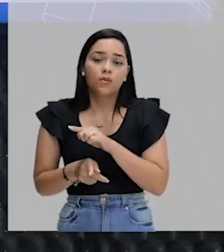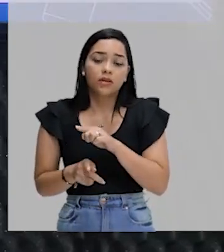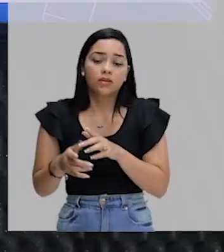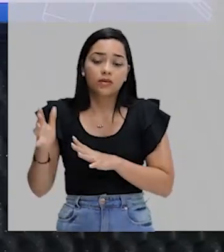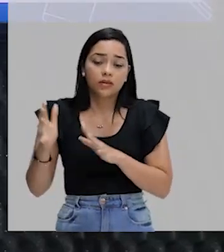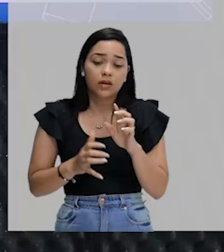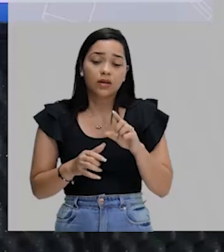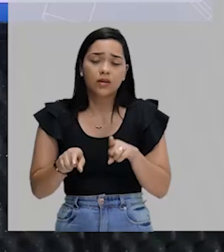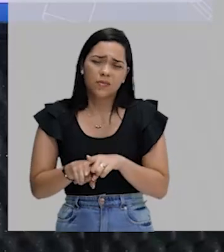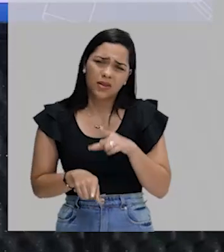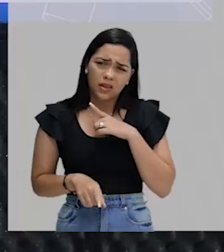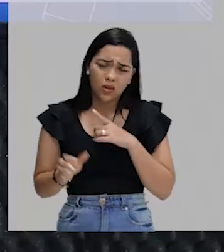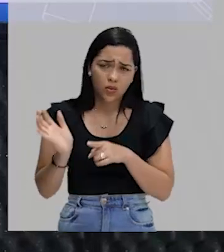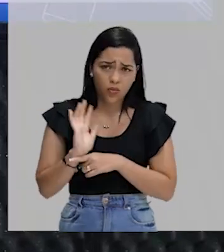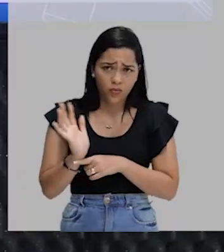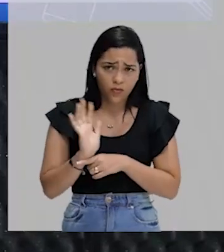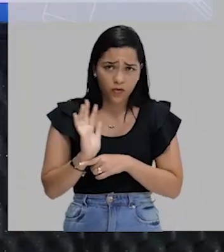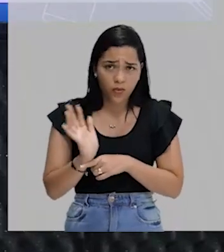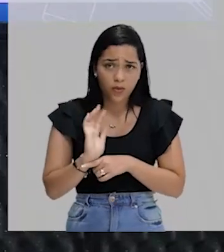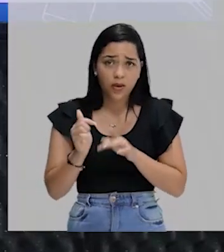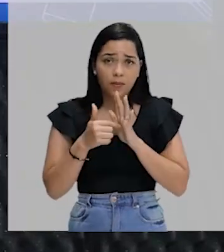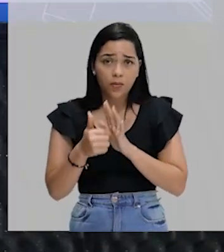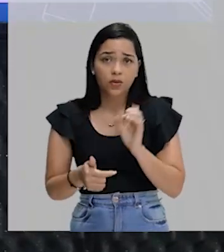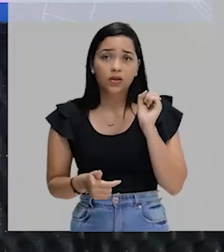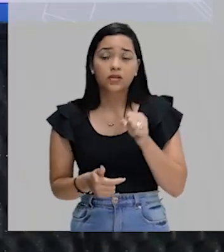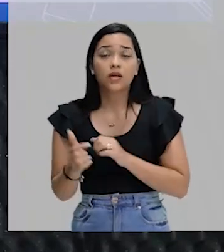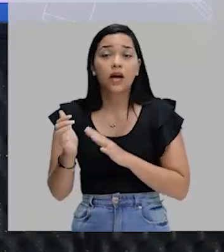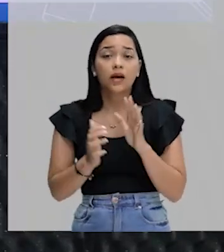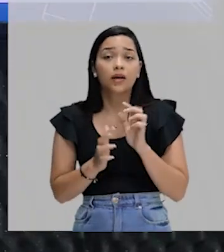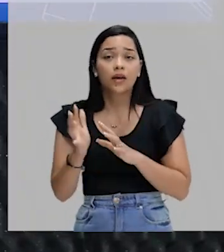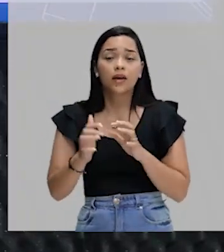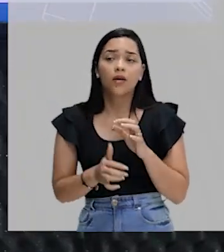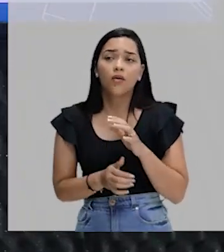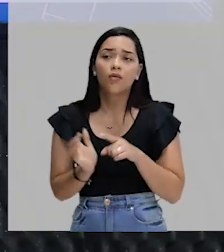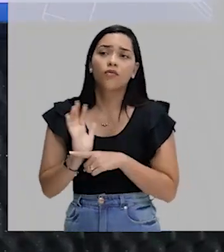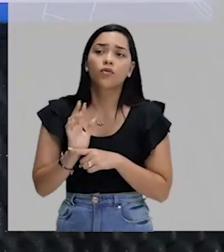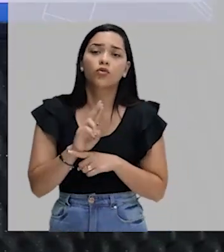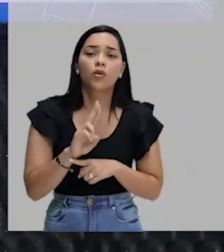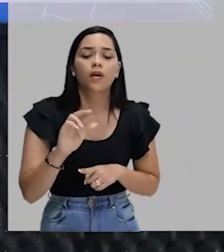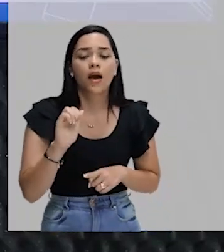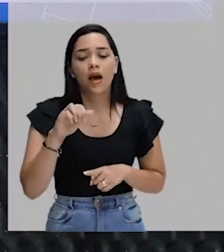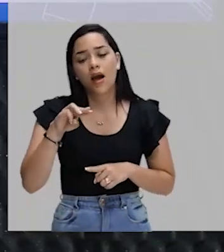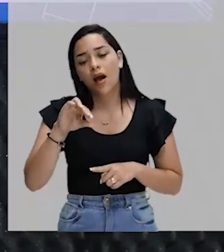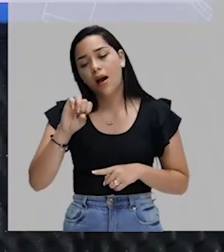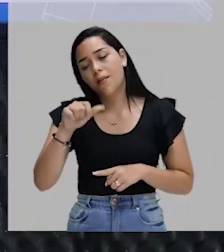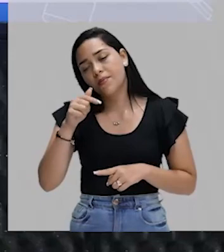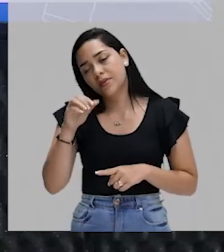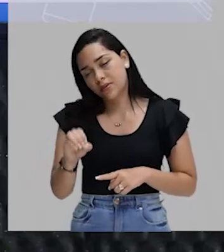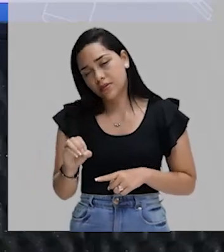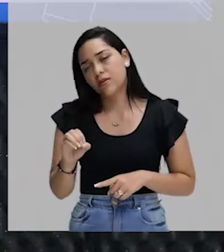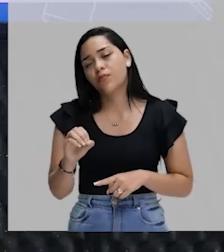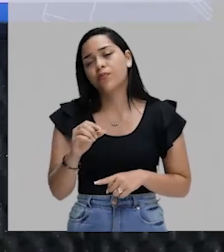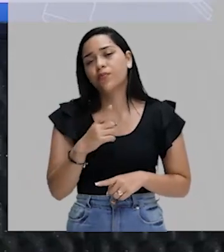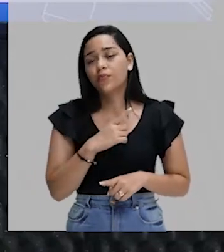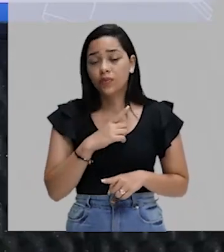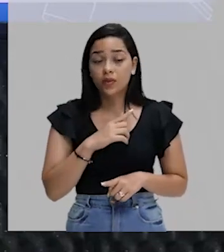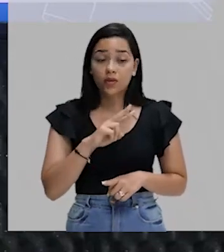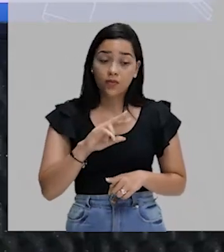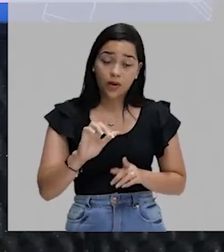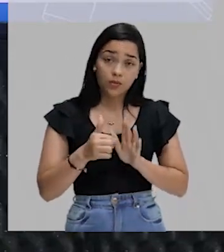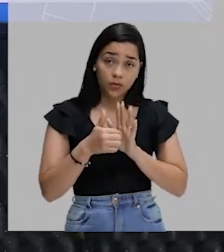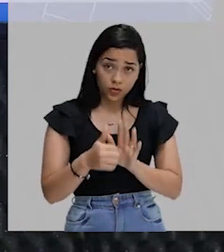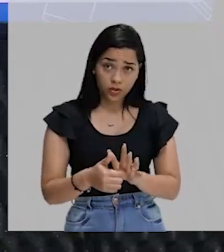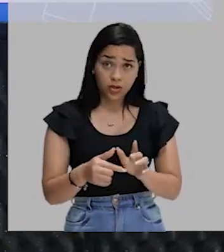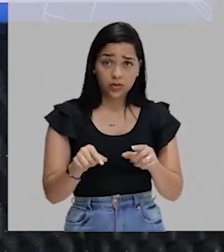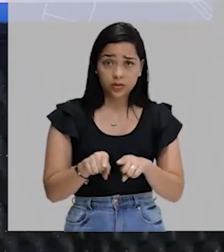guerra. Inclusive tem um filme que mostra muito bem essa guerra, o filme conhecido como A Missão. O filme A Missão, ele vai